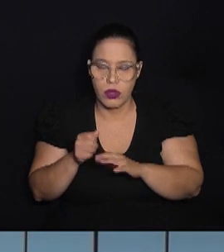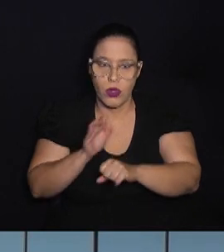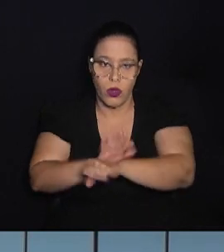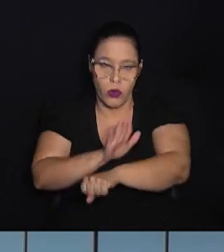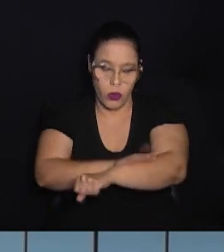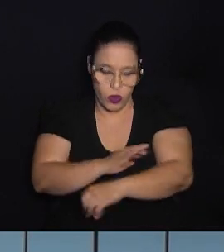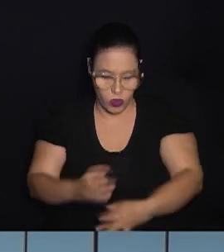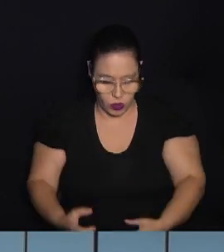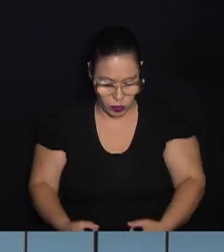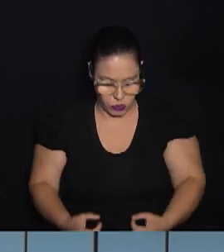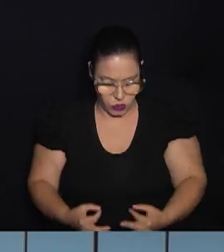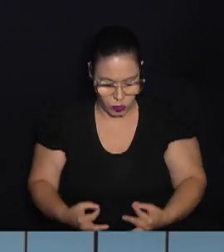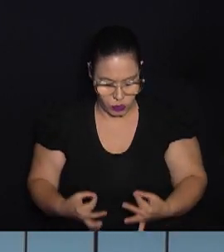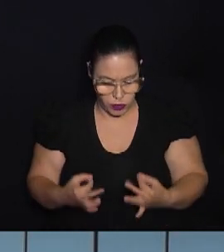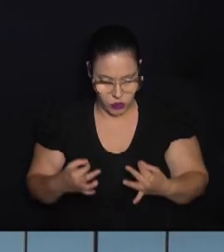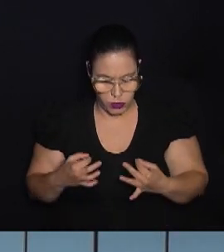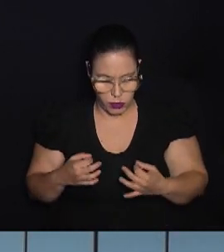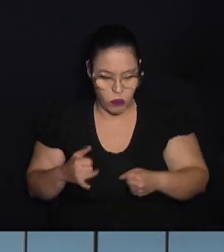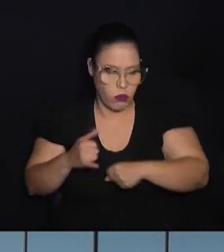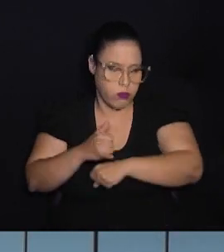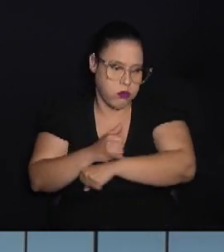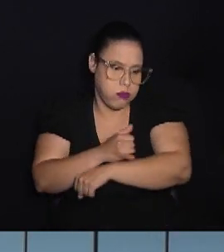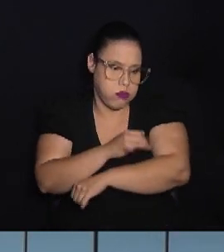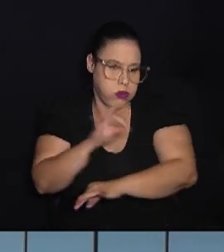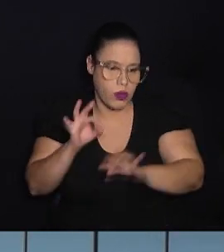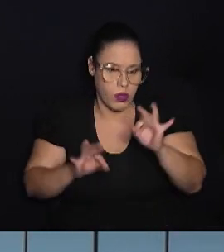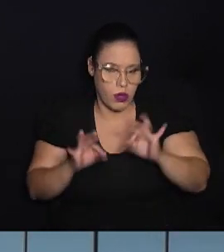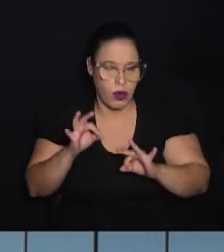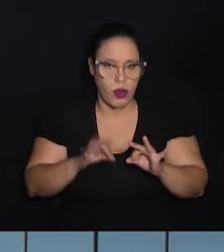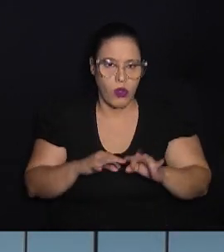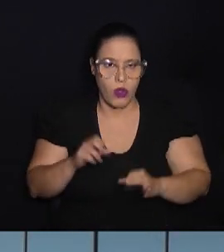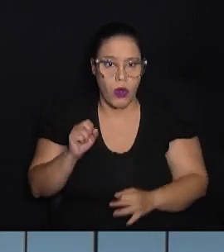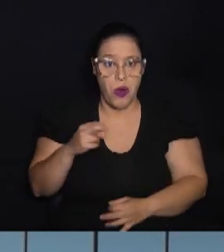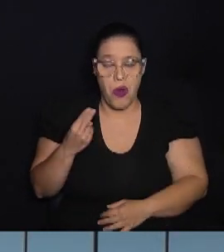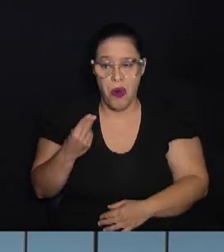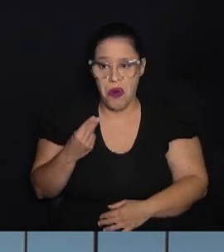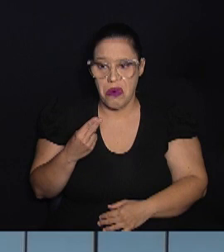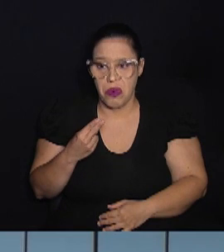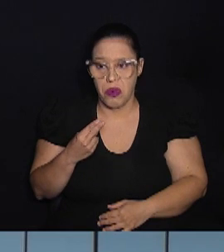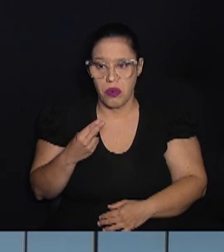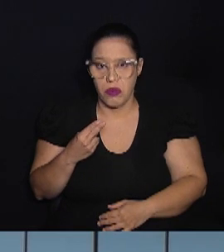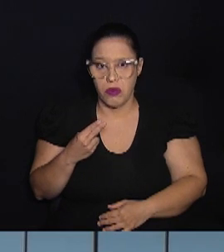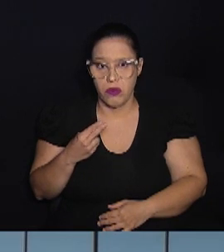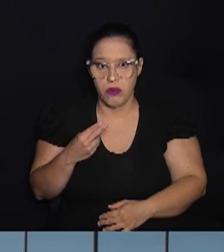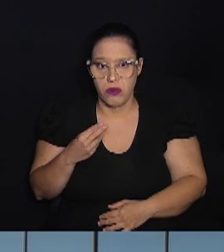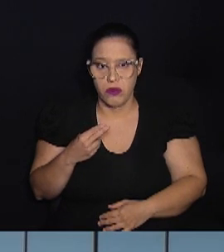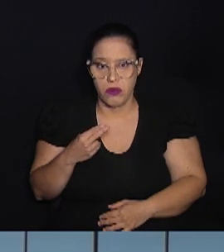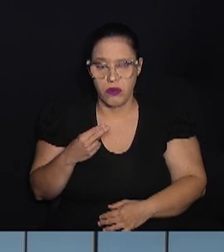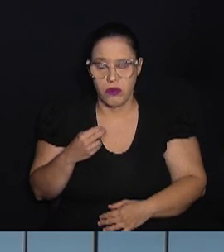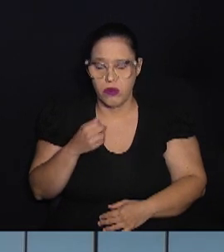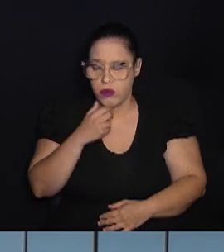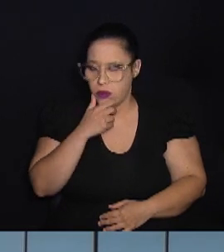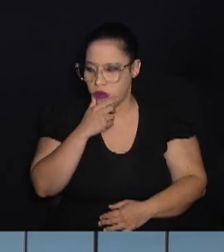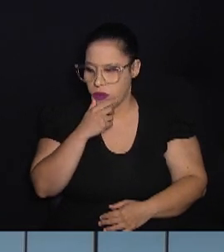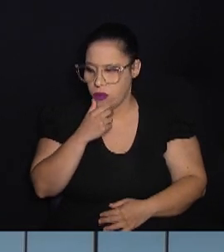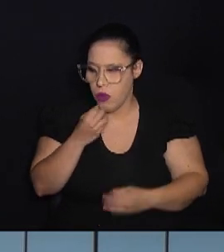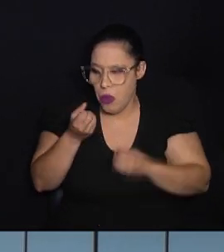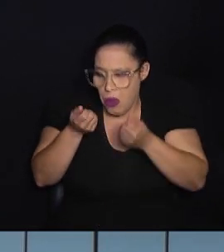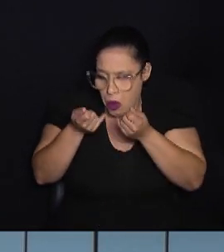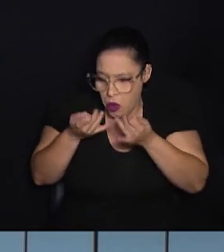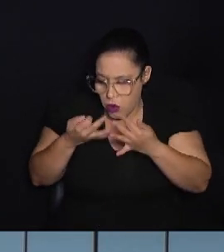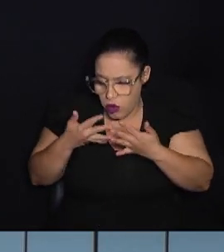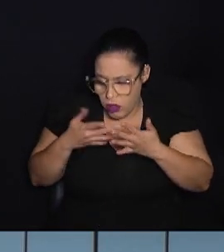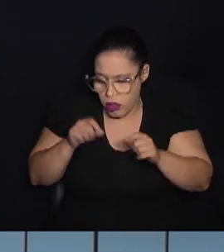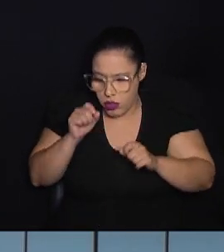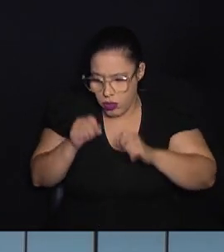depois fazer o tratamento aí para obesidade, uma bariátrica ou não? Isso tem alguma orientação nesse